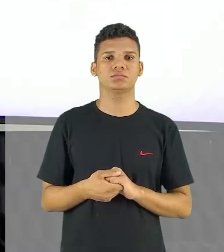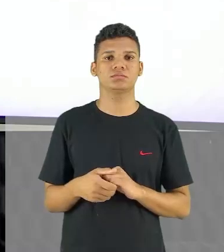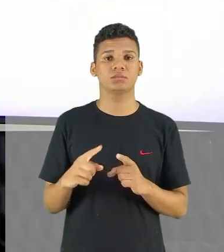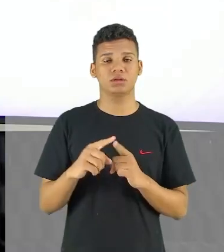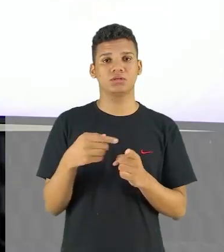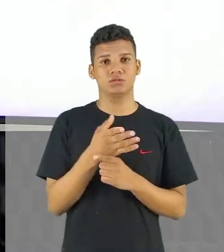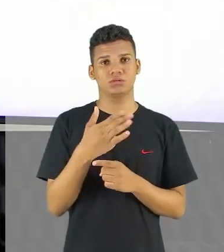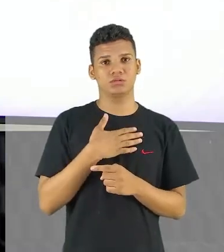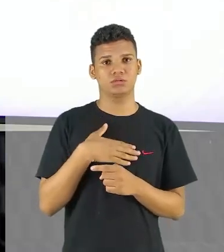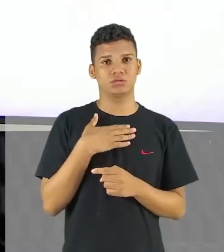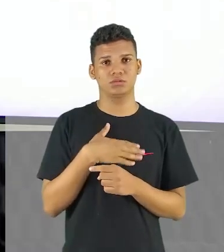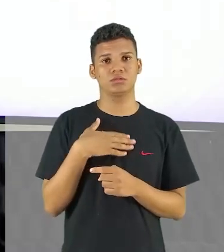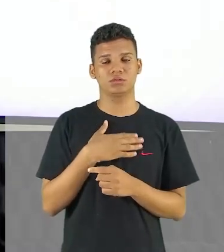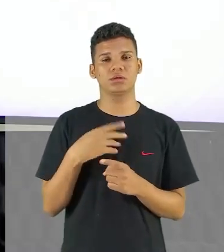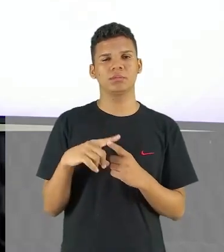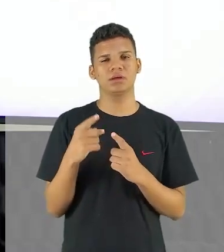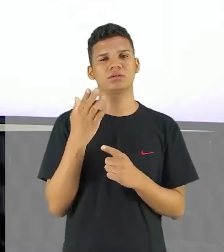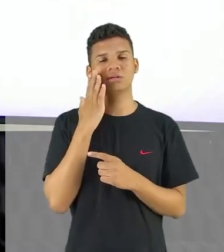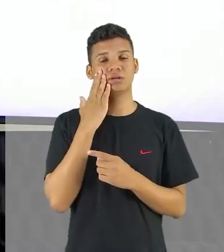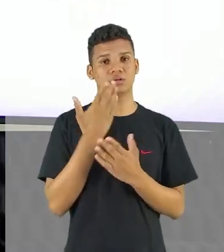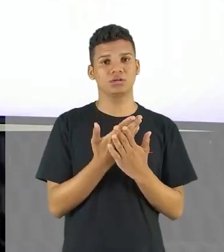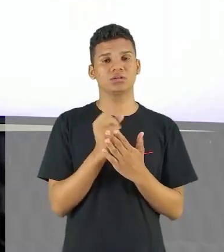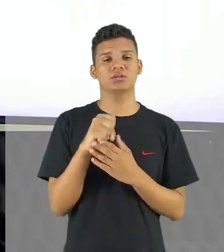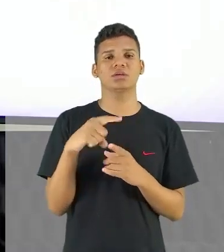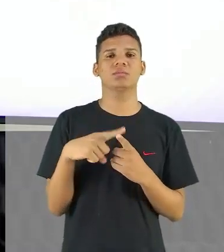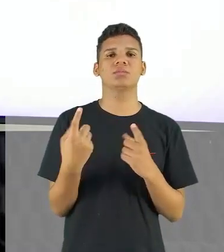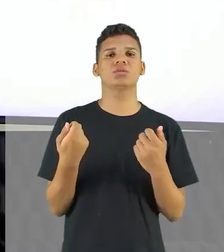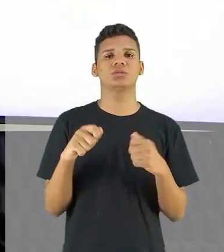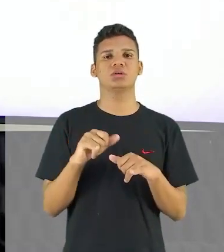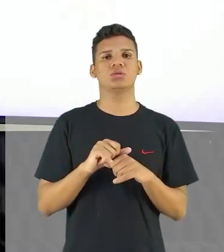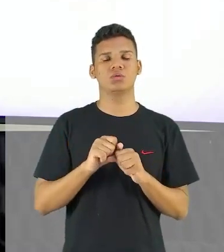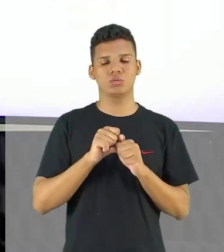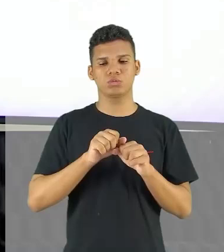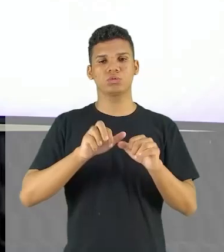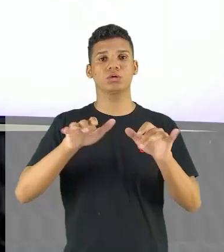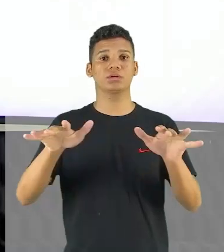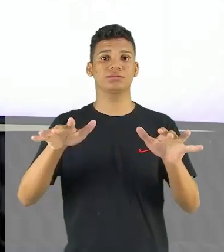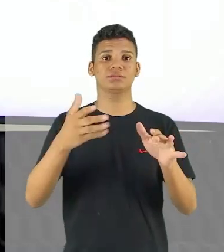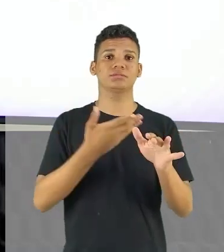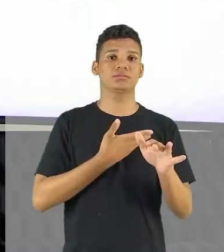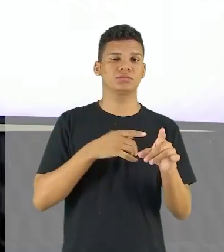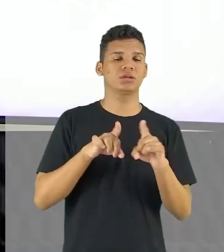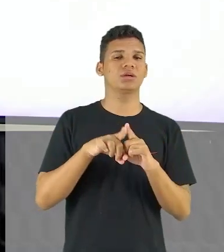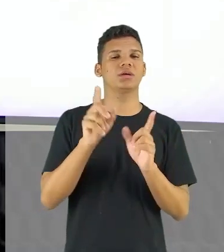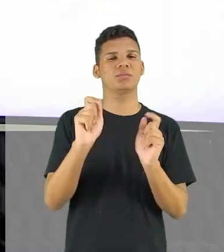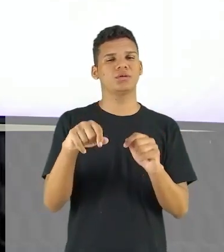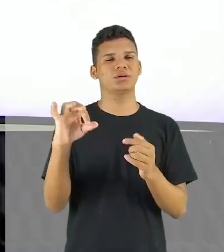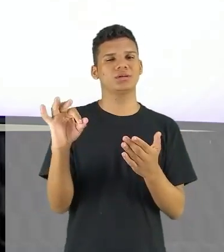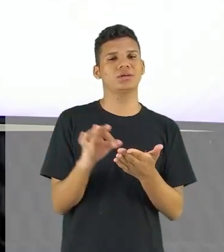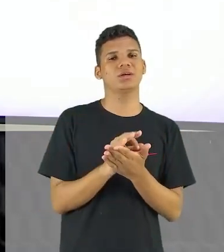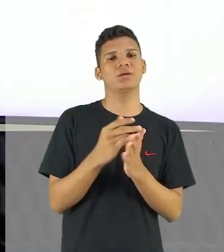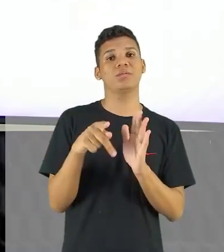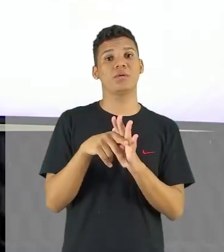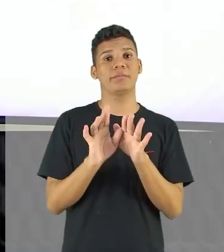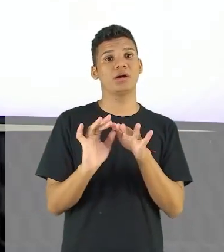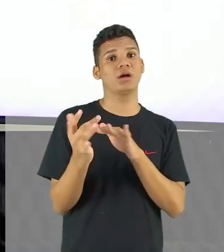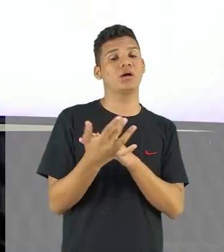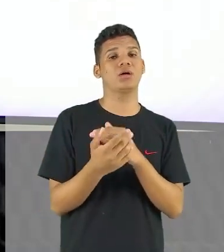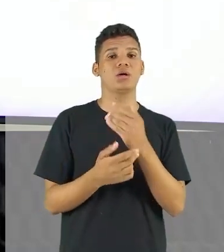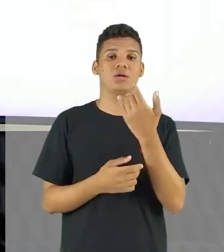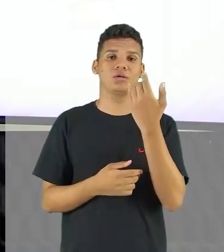gostou desse conteúdo, eu tenho certeza que sim, compartilha com teus amigos, inscreva-se na plataforma Gonçalves